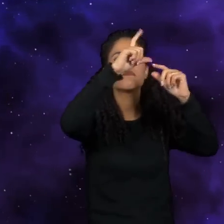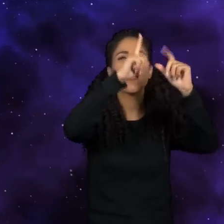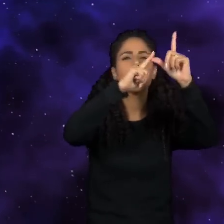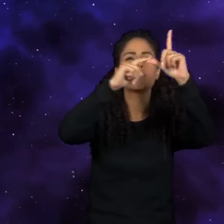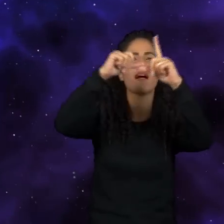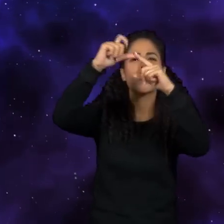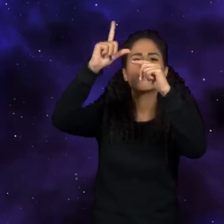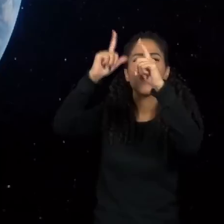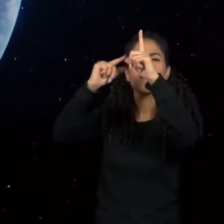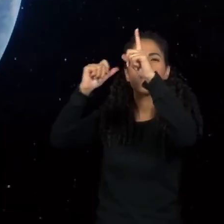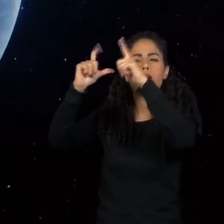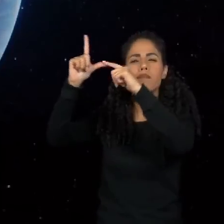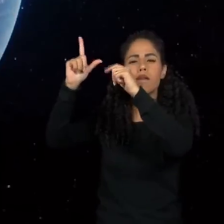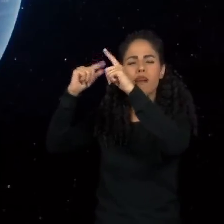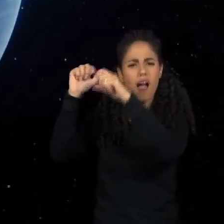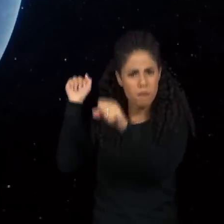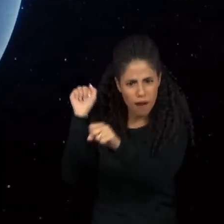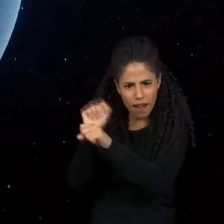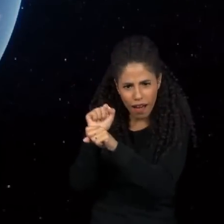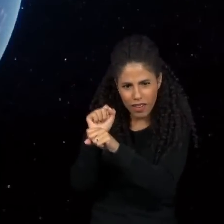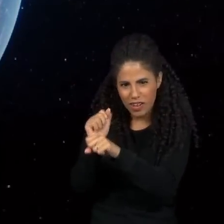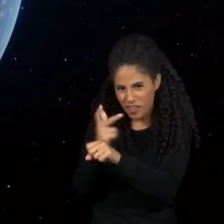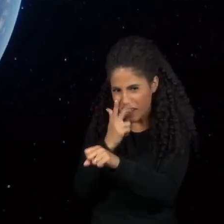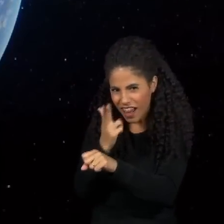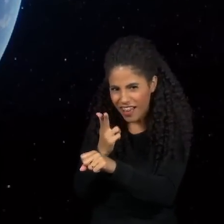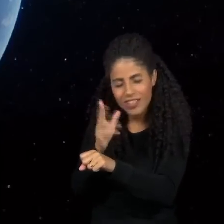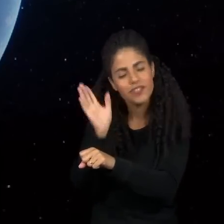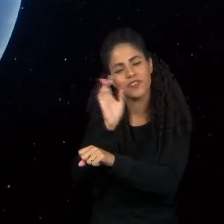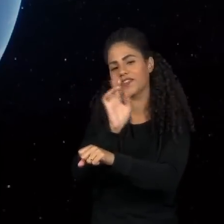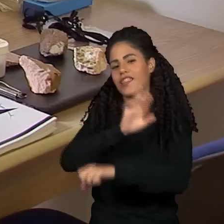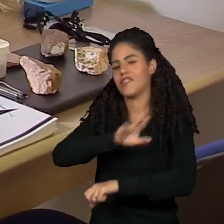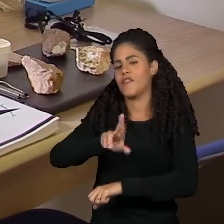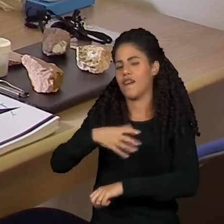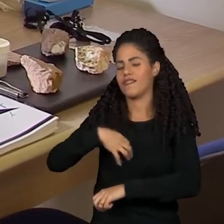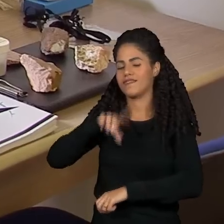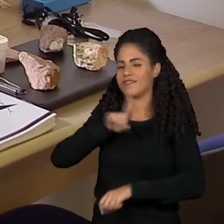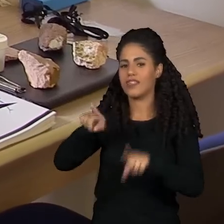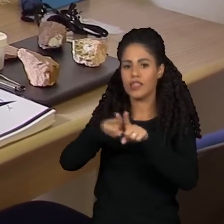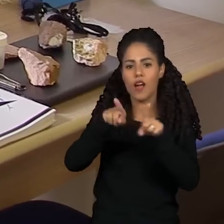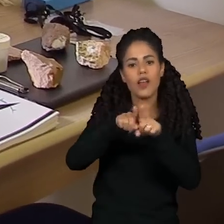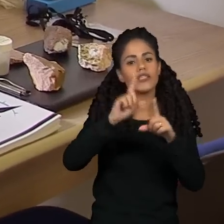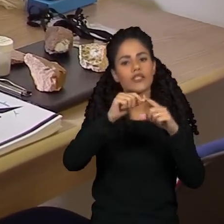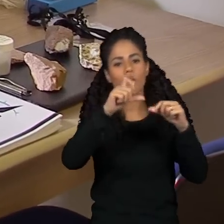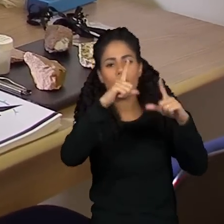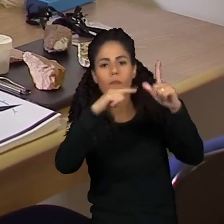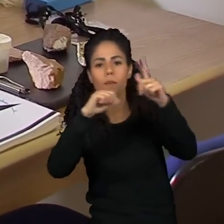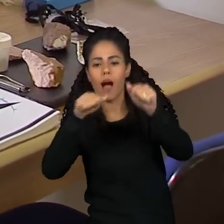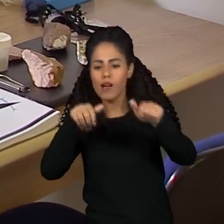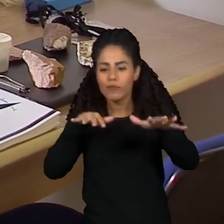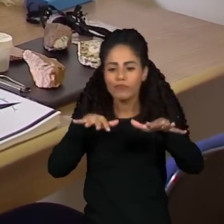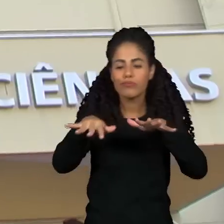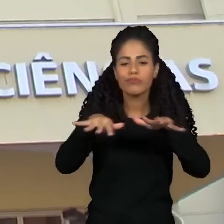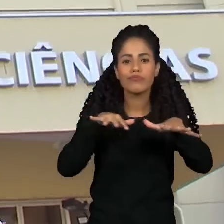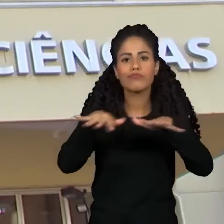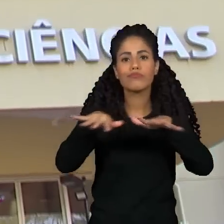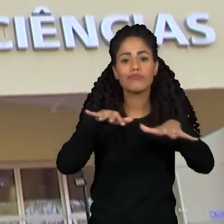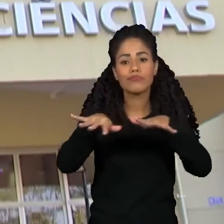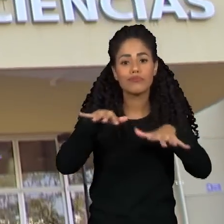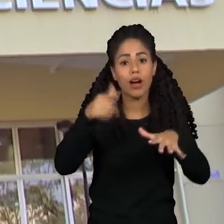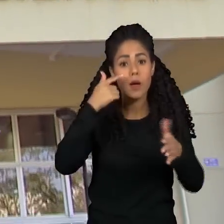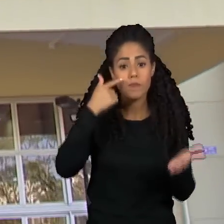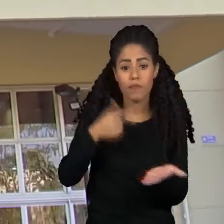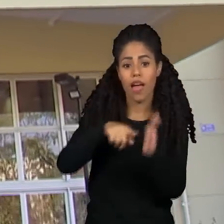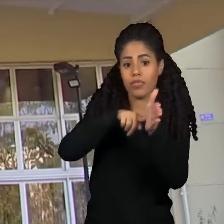mas todos giram, inclusive o nosso planeta, como explica o geólogo Álvaro Crosta, professor do Instituto